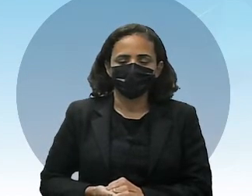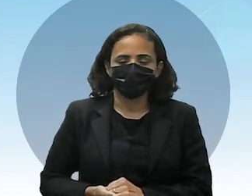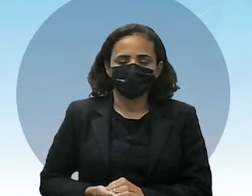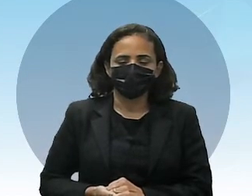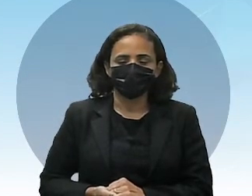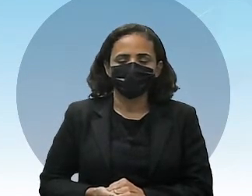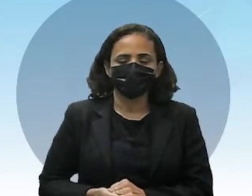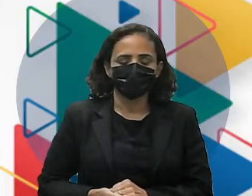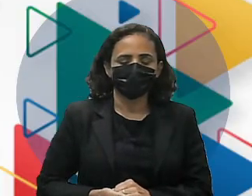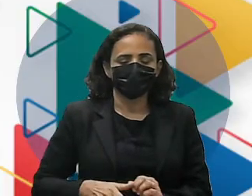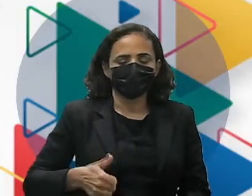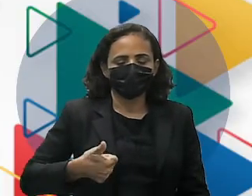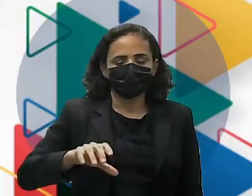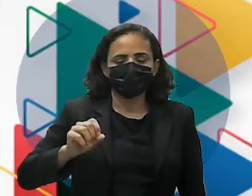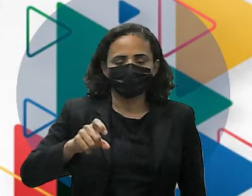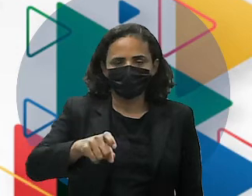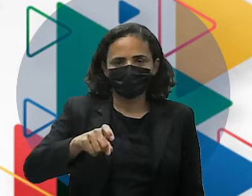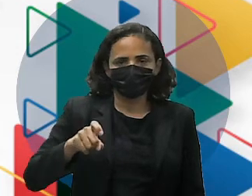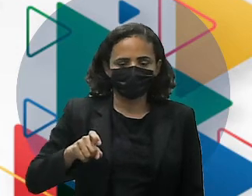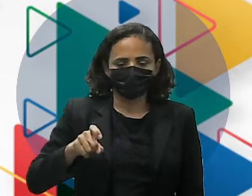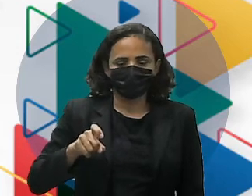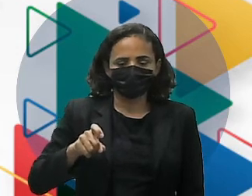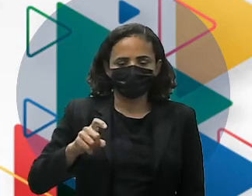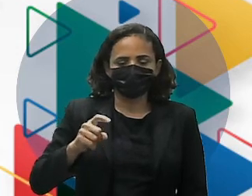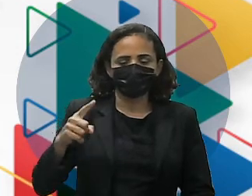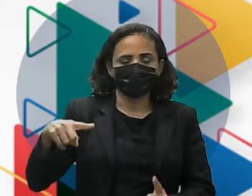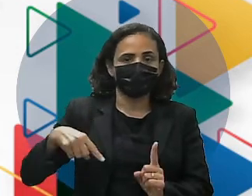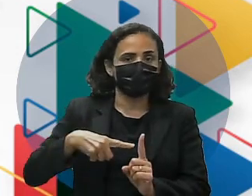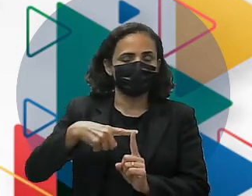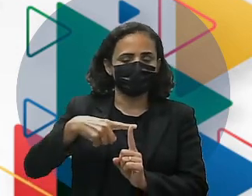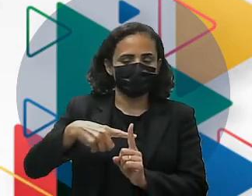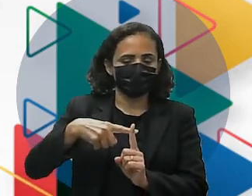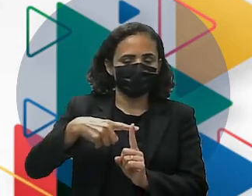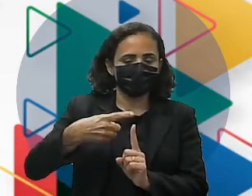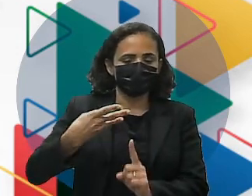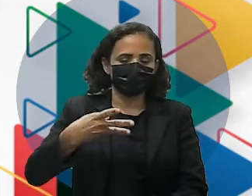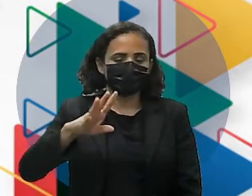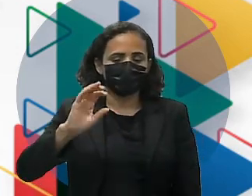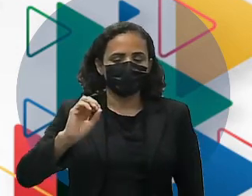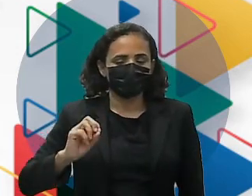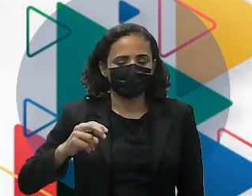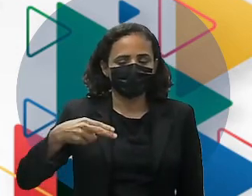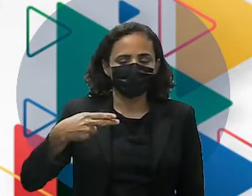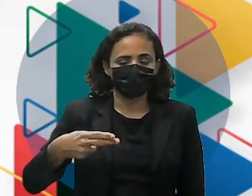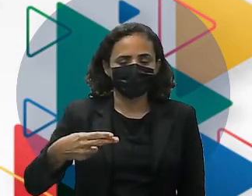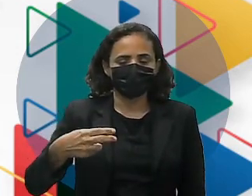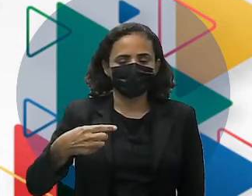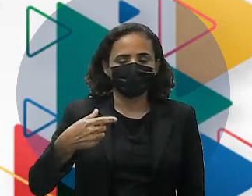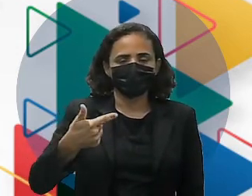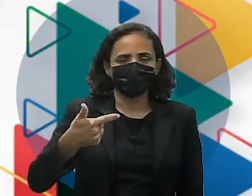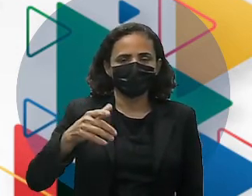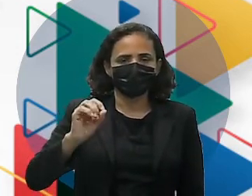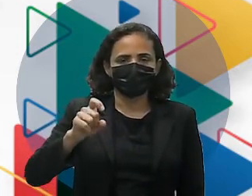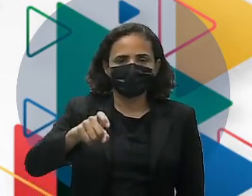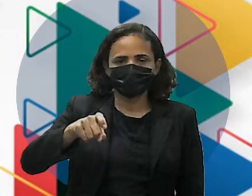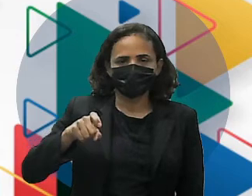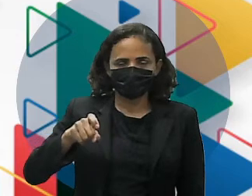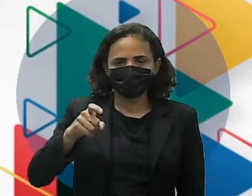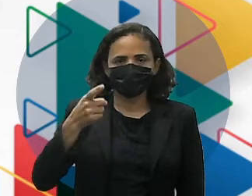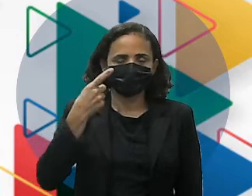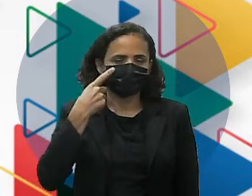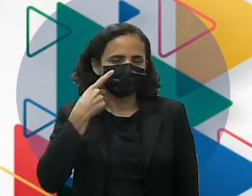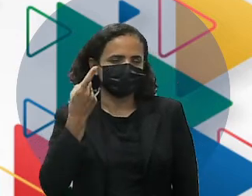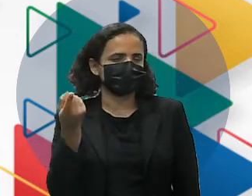Aí, 19x somado com 40 igual a 20x.